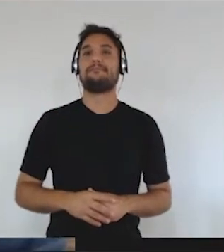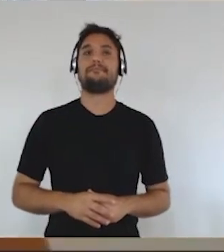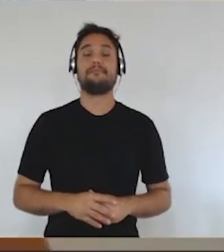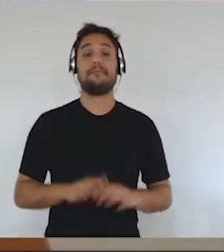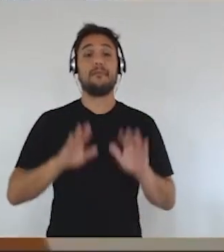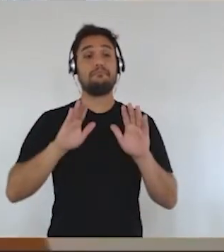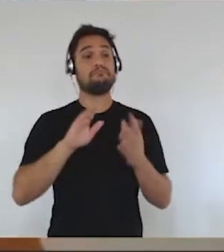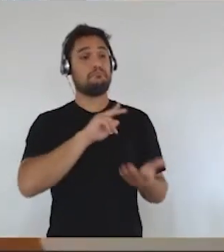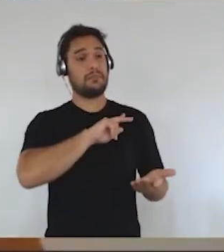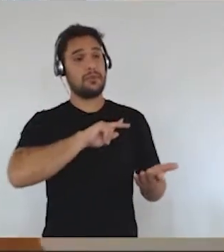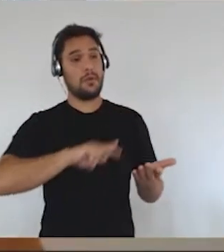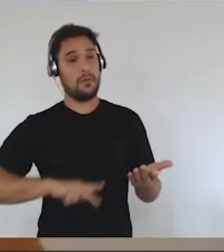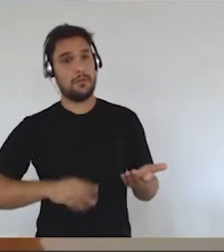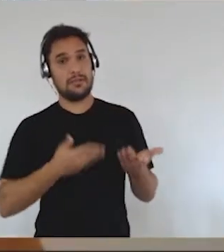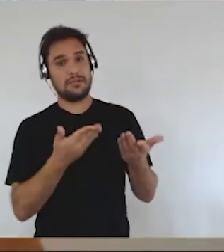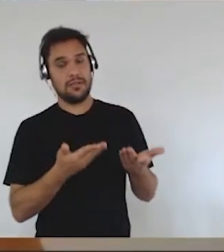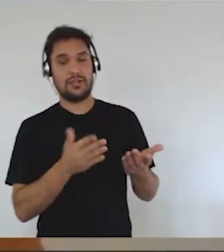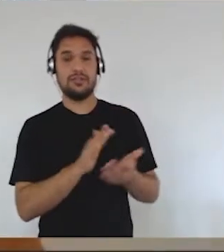Presidente,